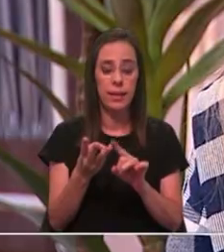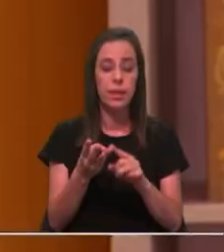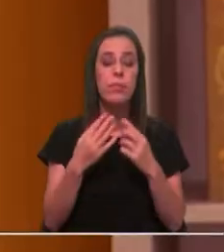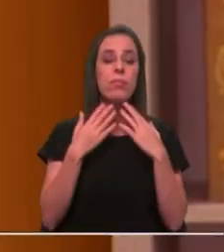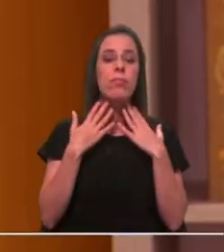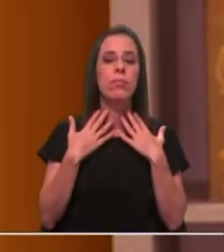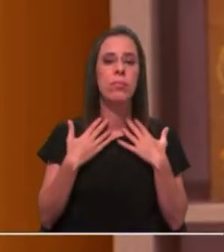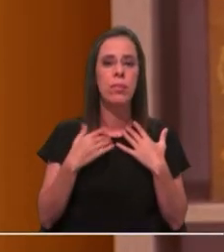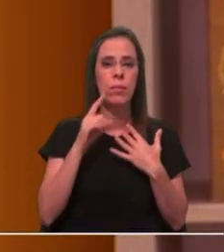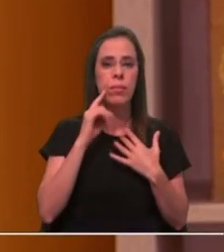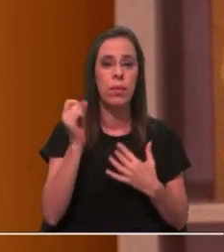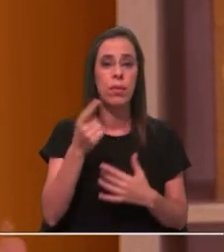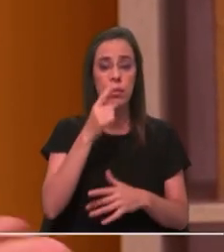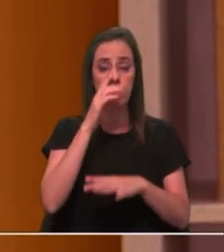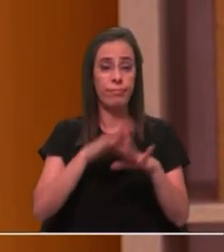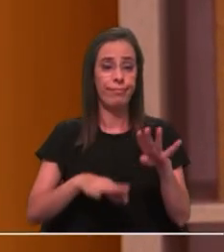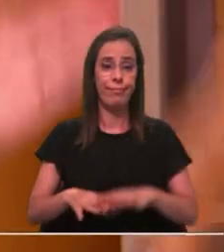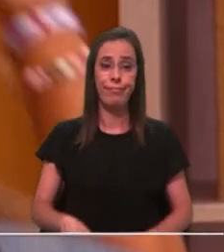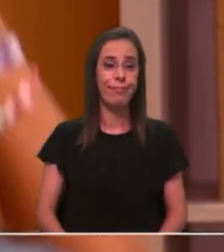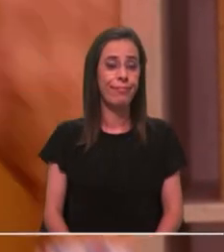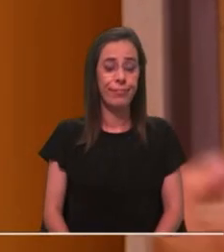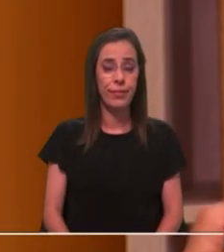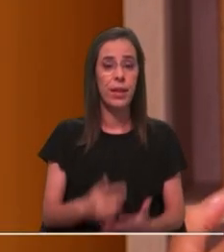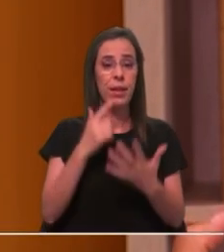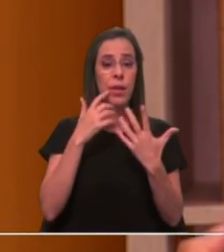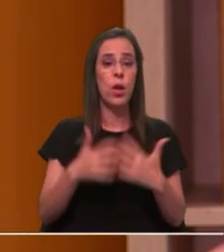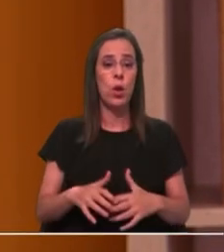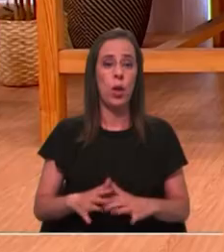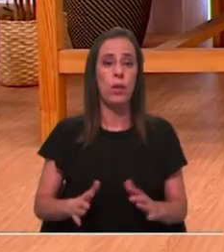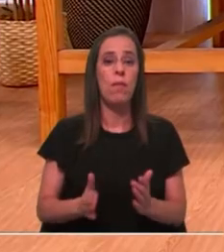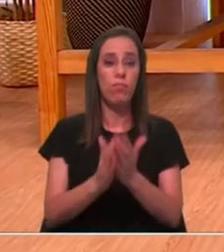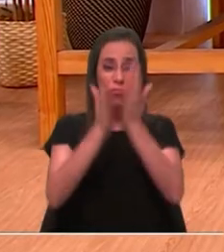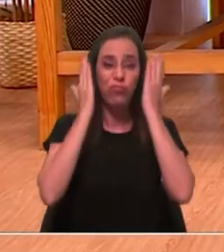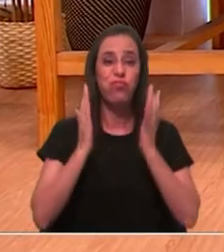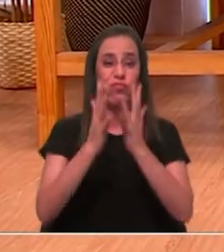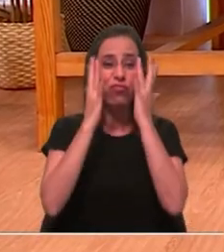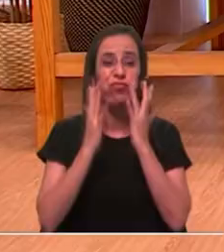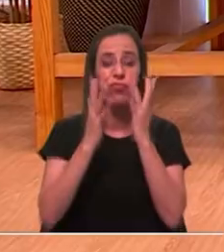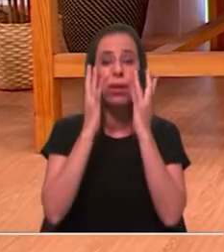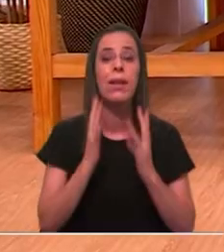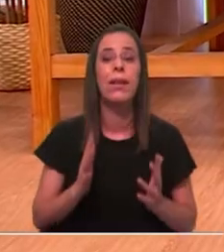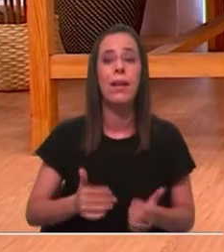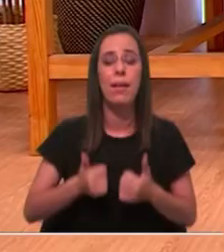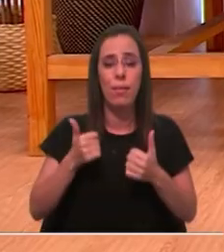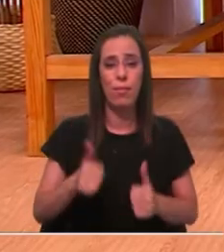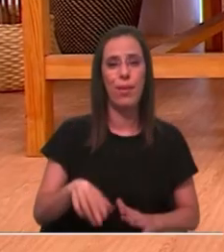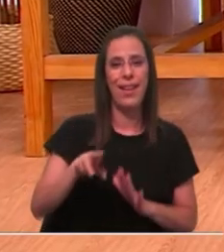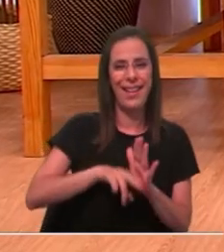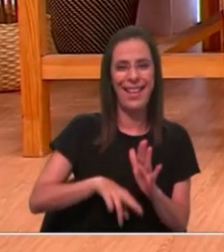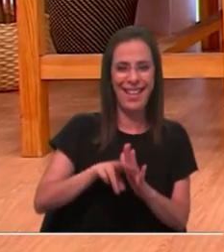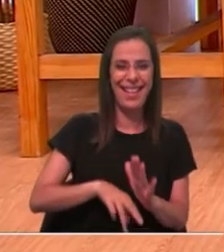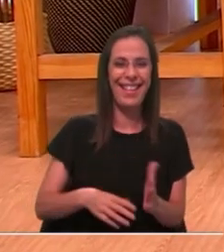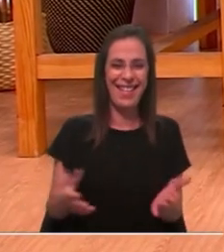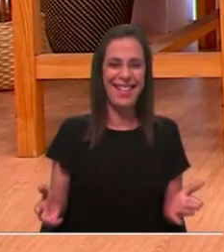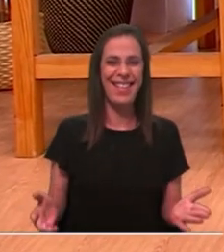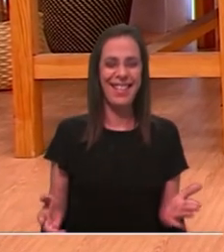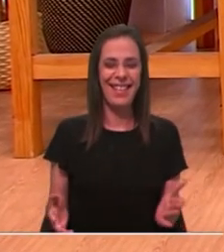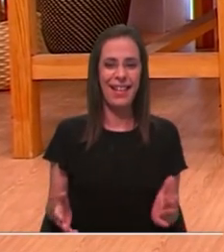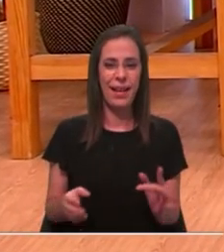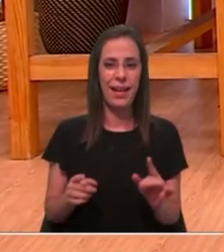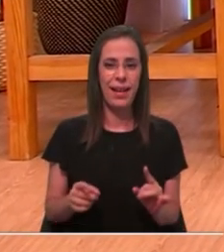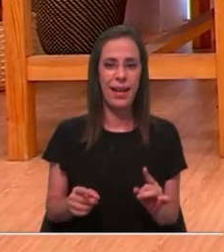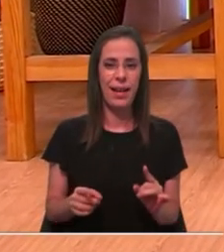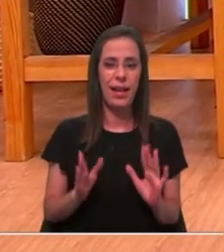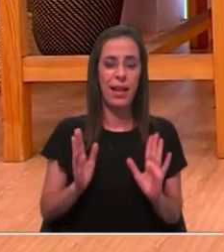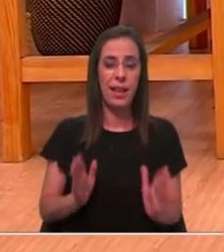muito protetor solar, ninguém faz isto. Na dúvida, é besuntar-nos todos. Acho que é uma boa regra. E ele deve